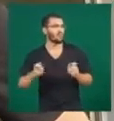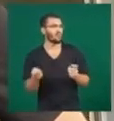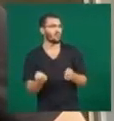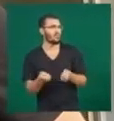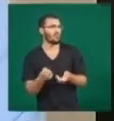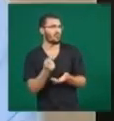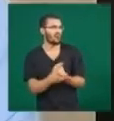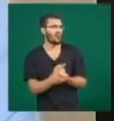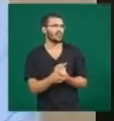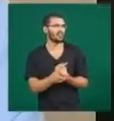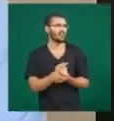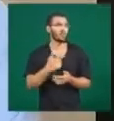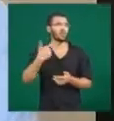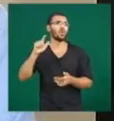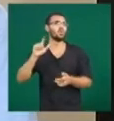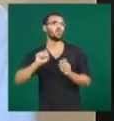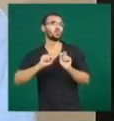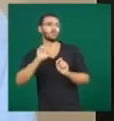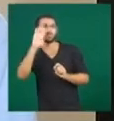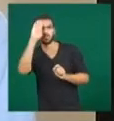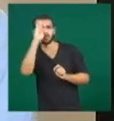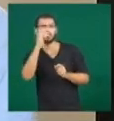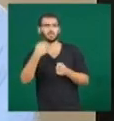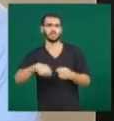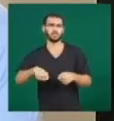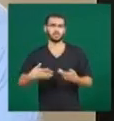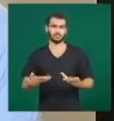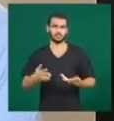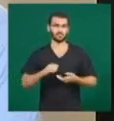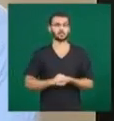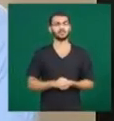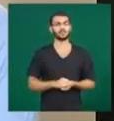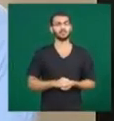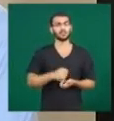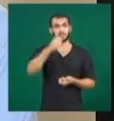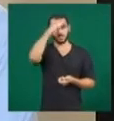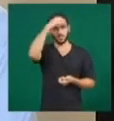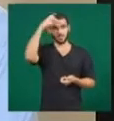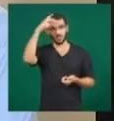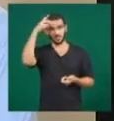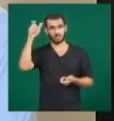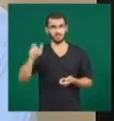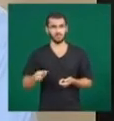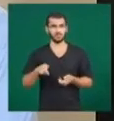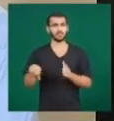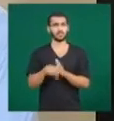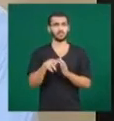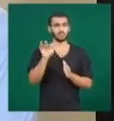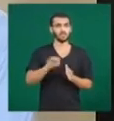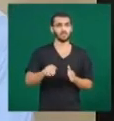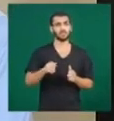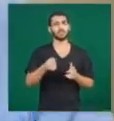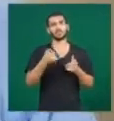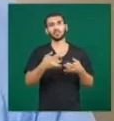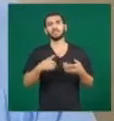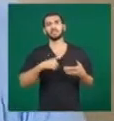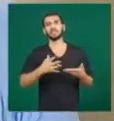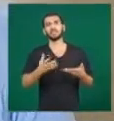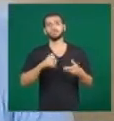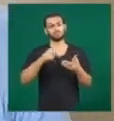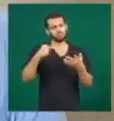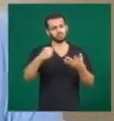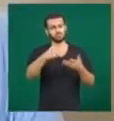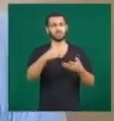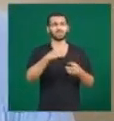priorizar outra coisa? O prefeito universitário diz que a medida faz parte de uma série de ações para reforçar a segurança na UFO. Ele explica que o projeto